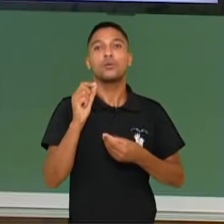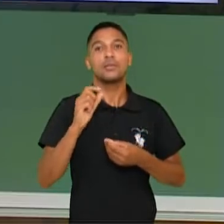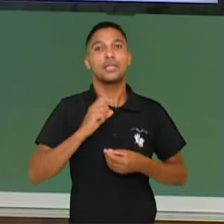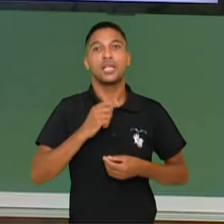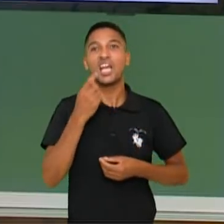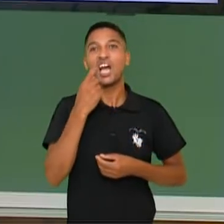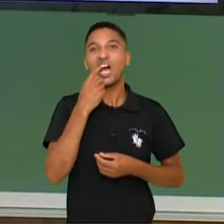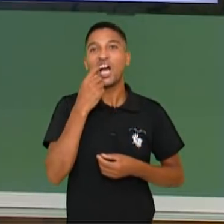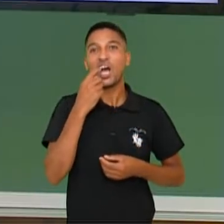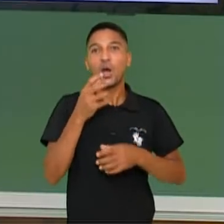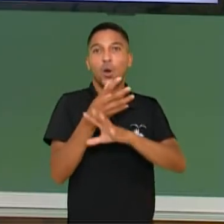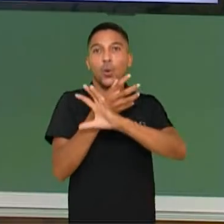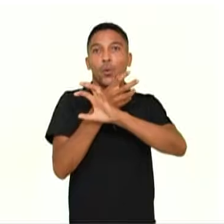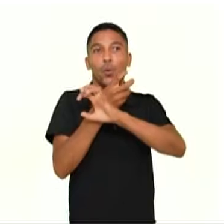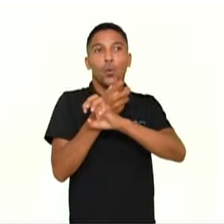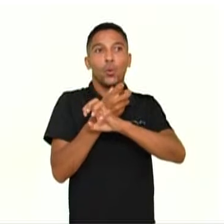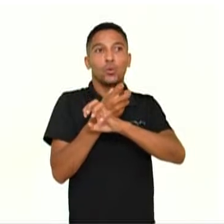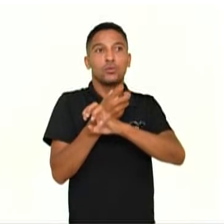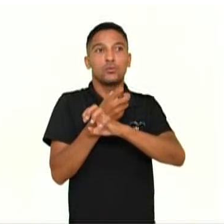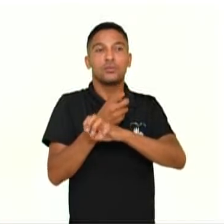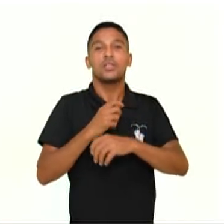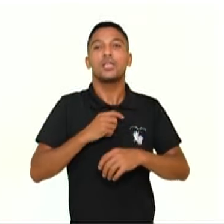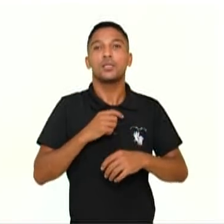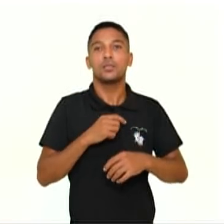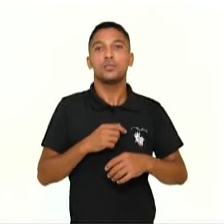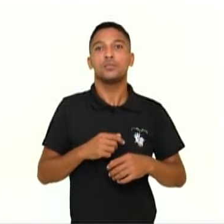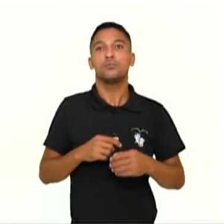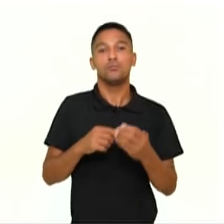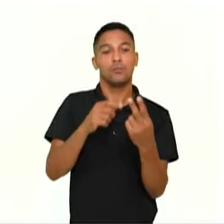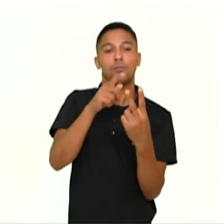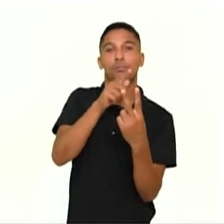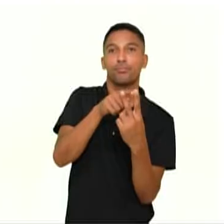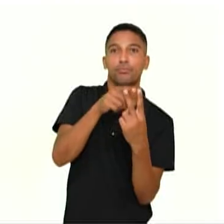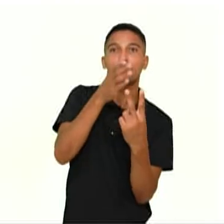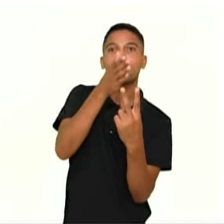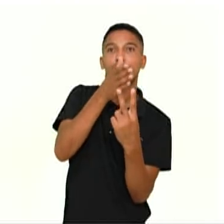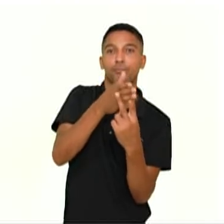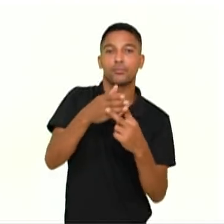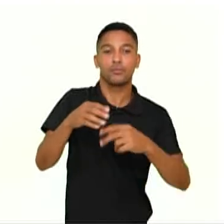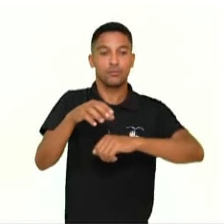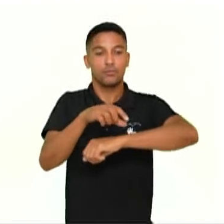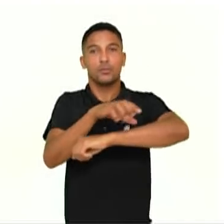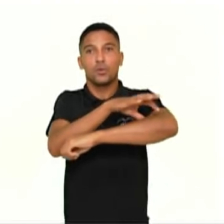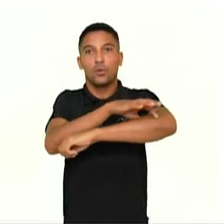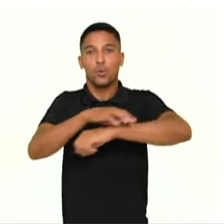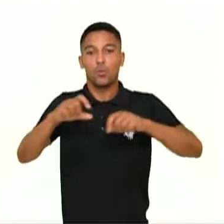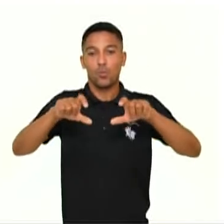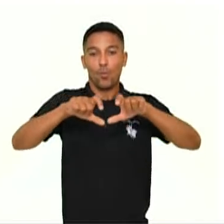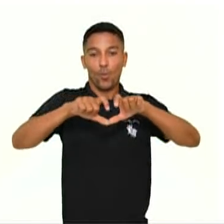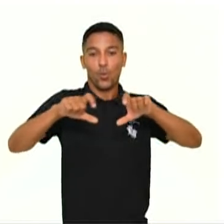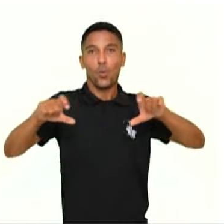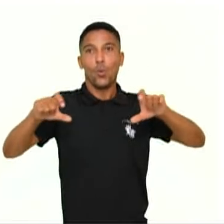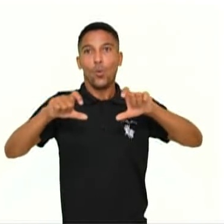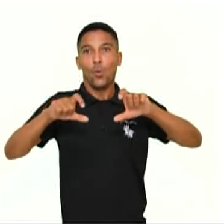do osso. A primeira nós chamamos de periósteo, que é uma membrana de tecido que reveste a superfície